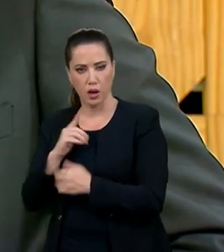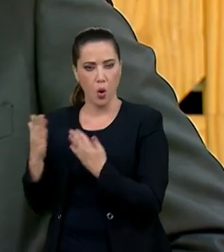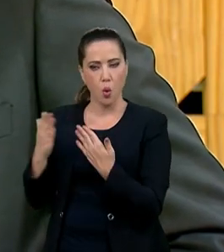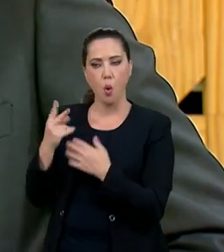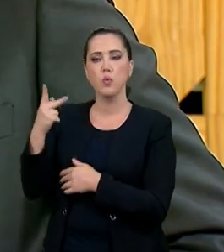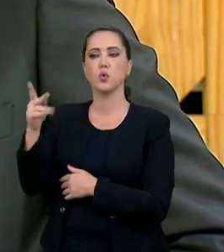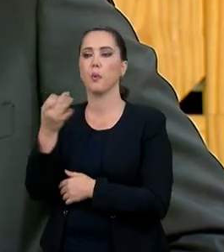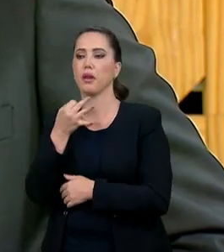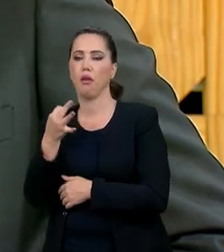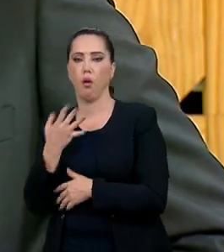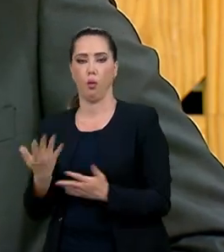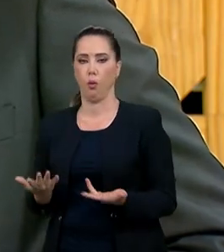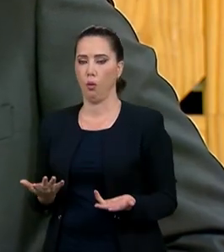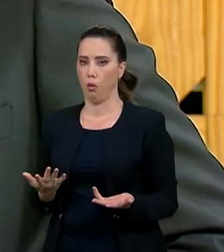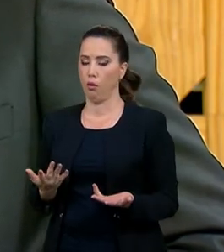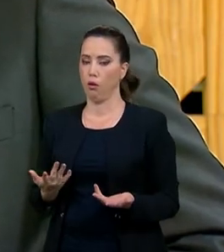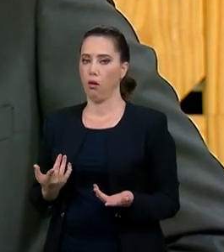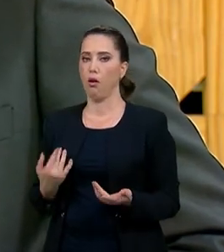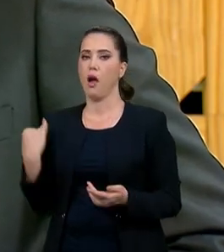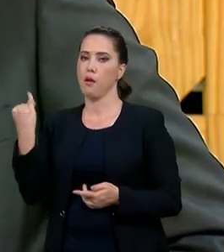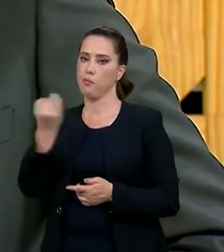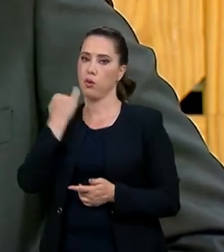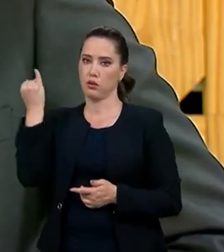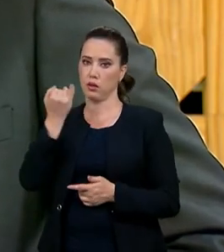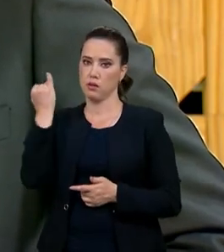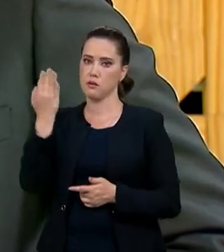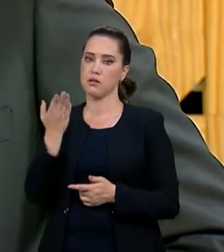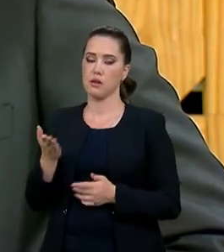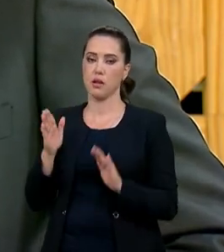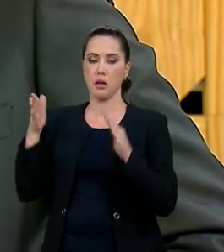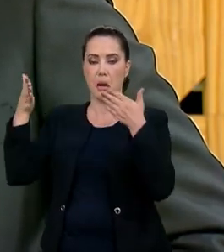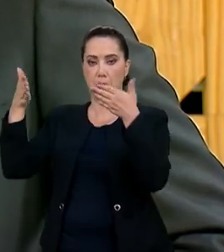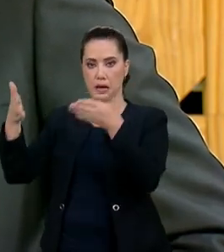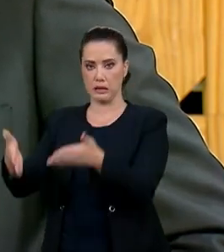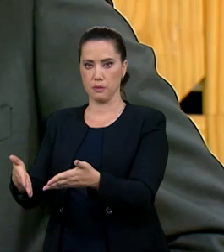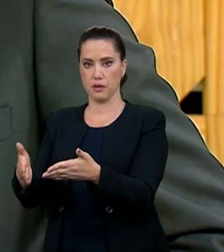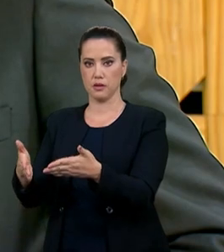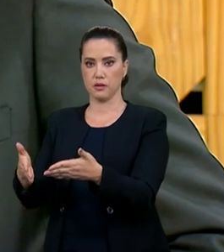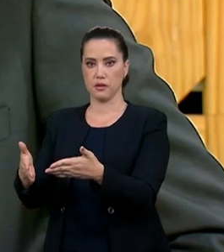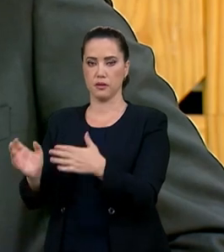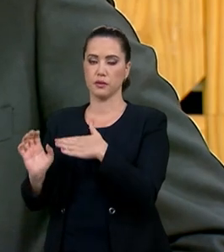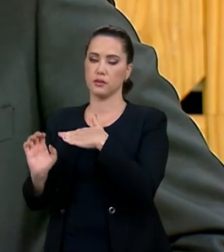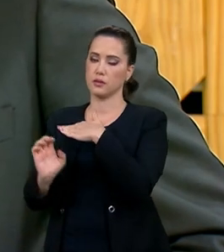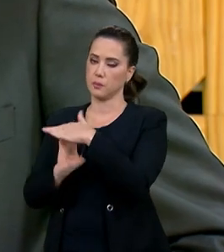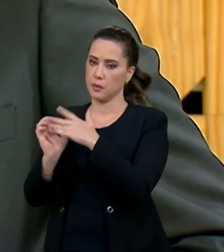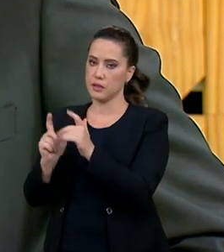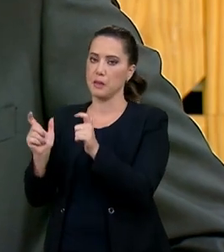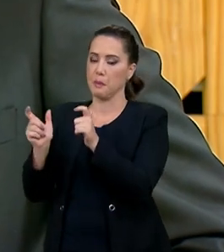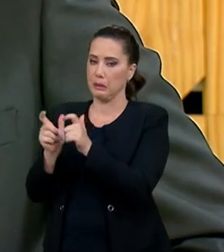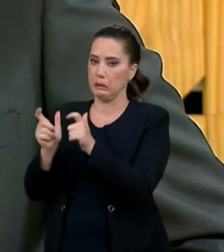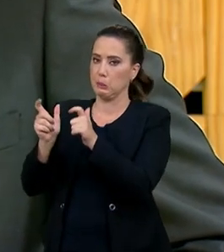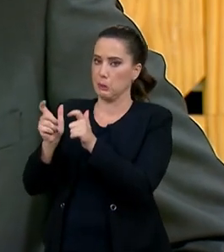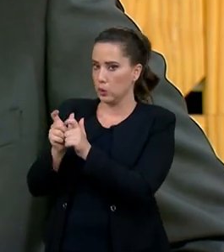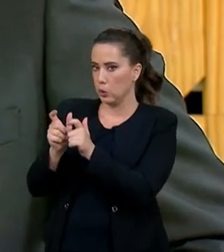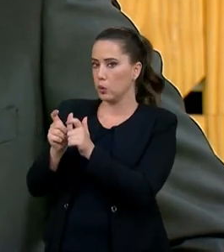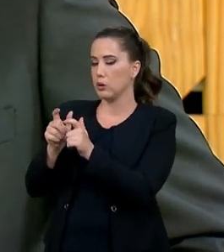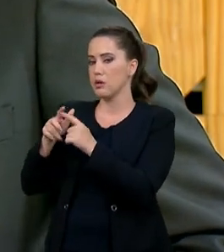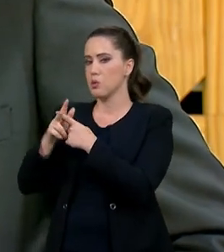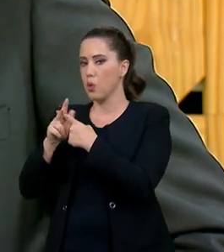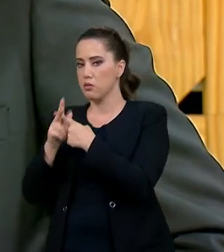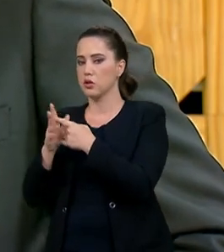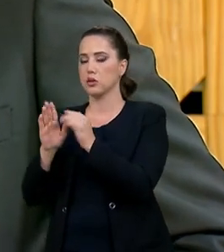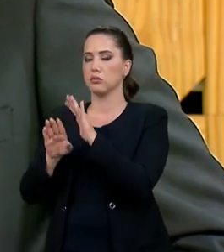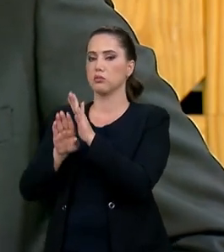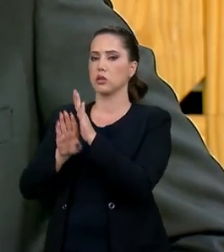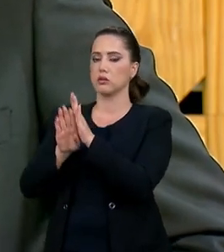senhor vê a importância disso e a participação das micro e pequenas empresas nessas revisões e no